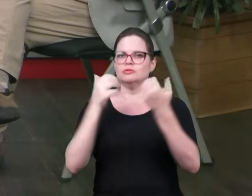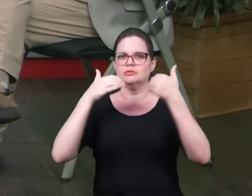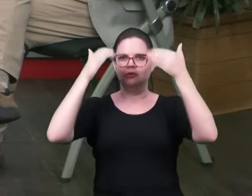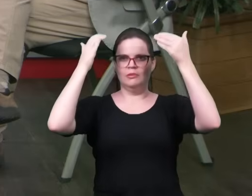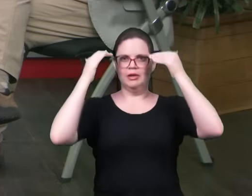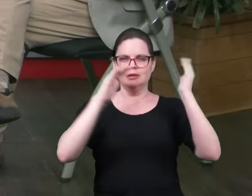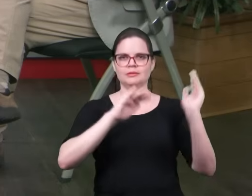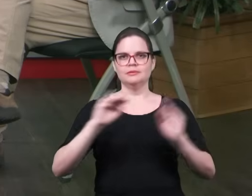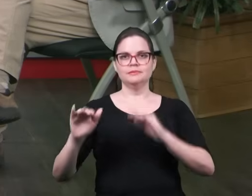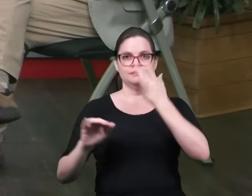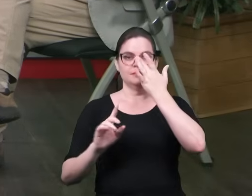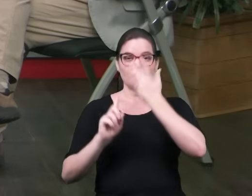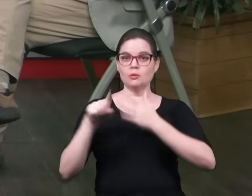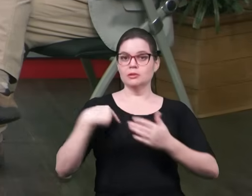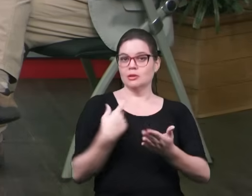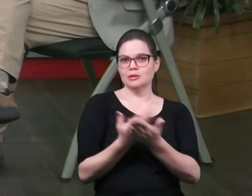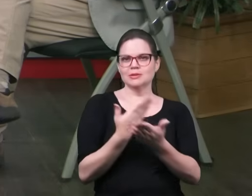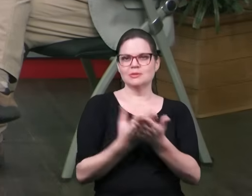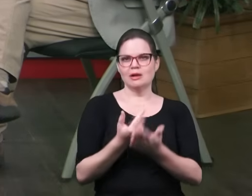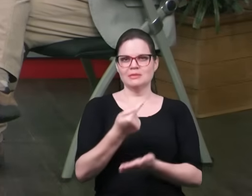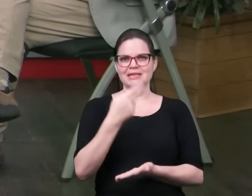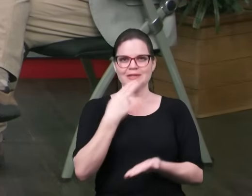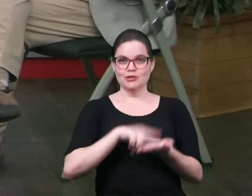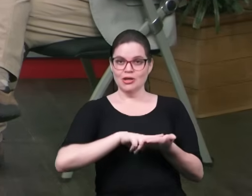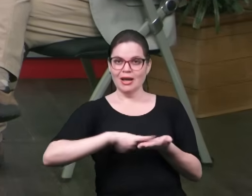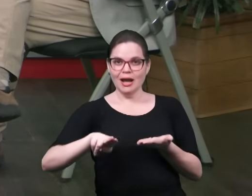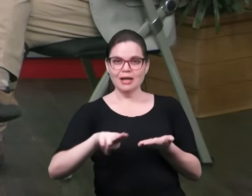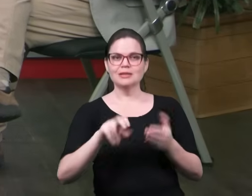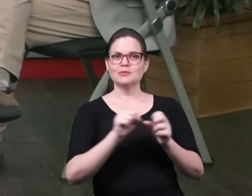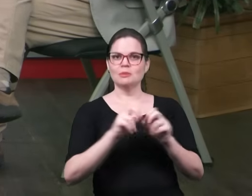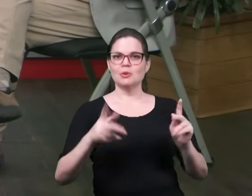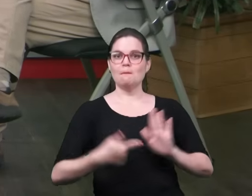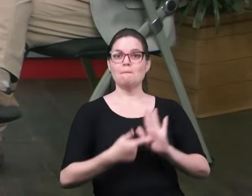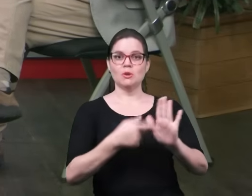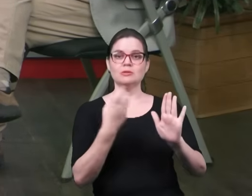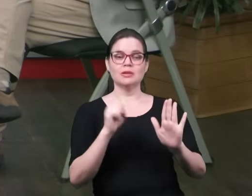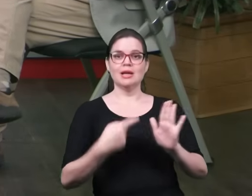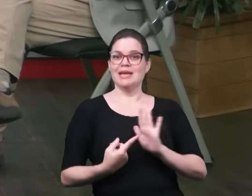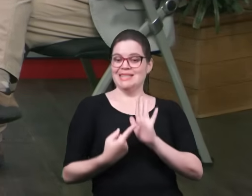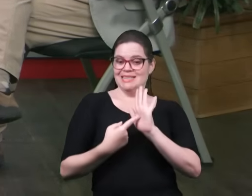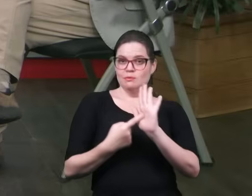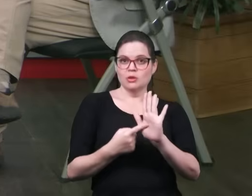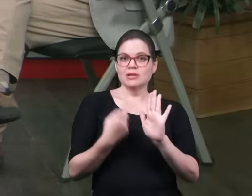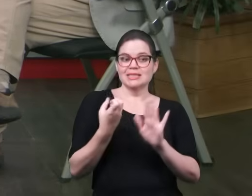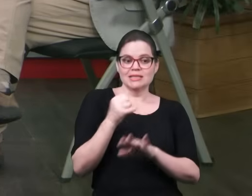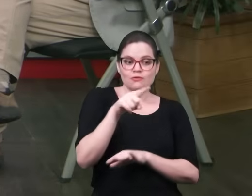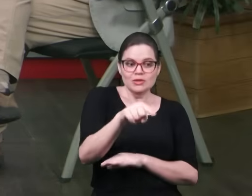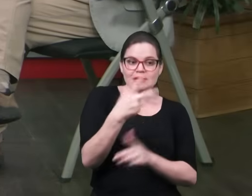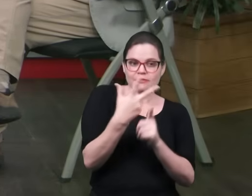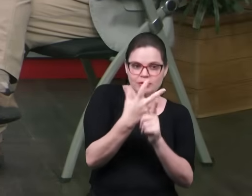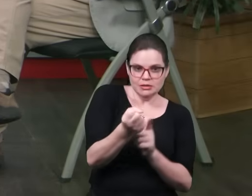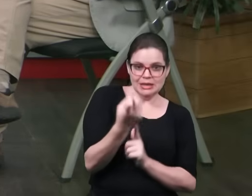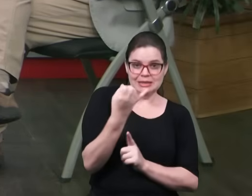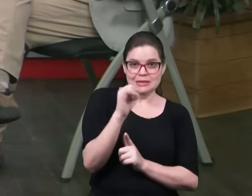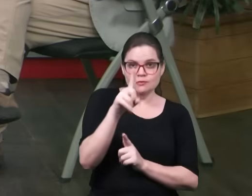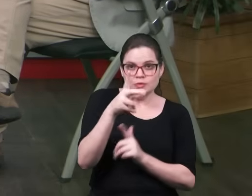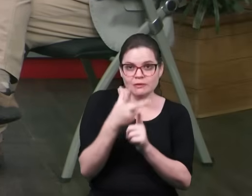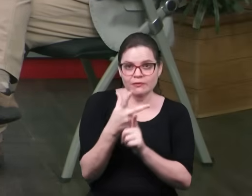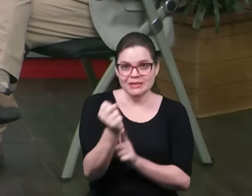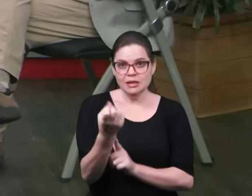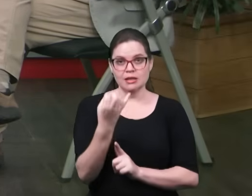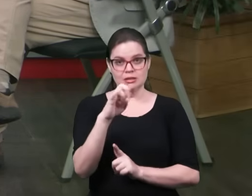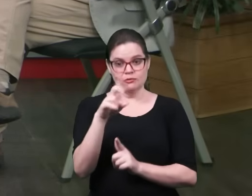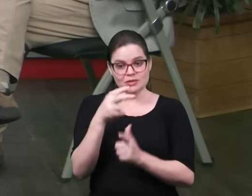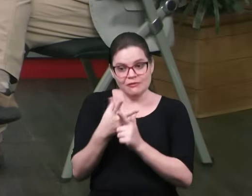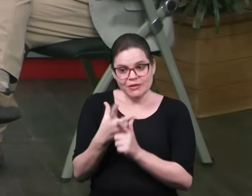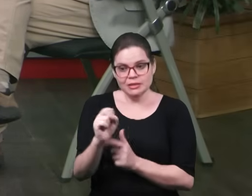casas do Apocalipse, em cada uma delas há o que vencer. É isso mesmo. Há sempre um resultado Deus. Preparado,